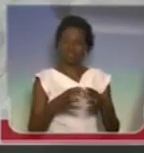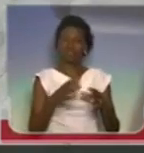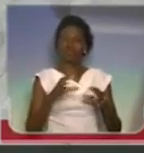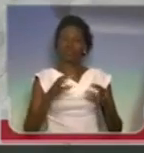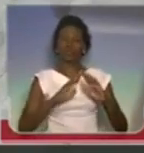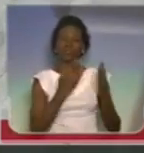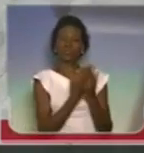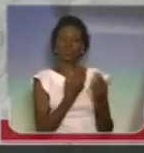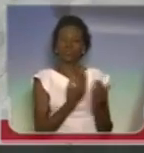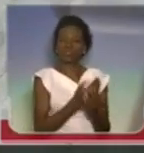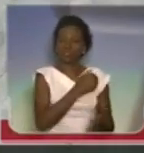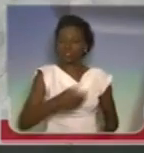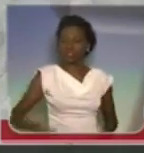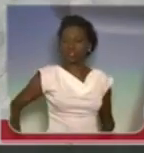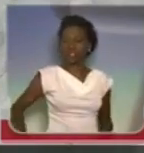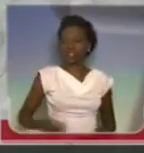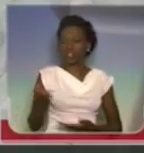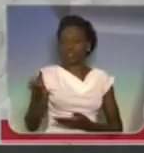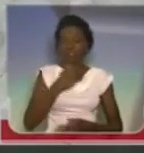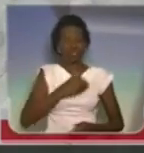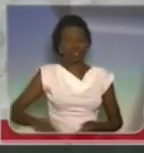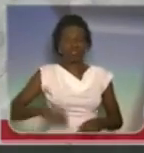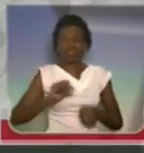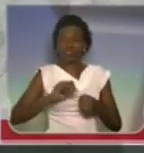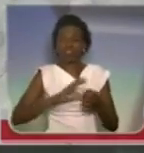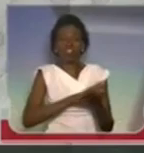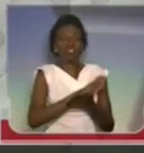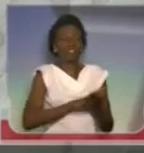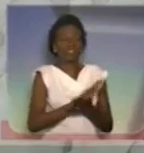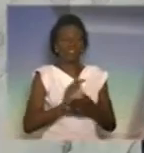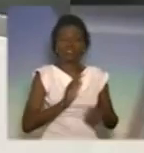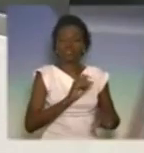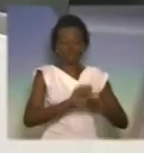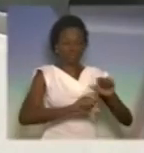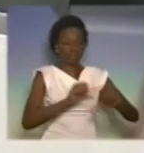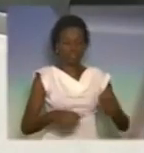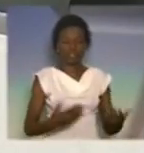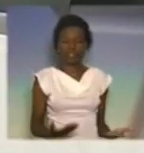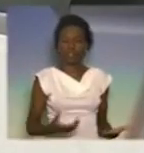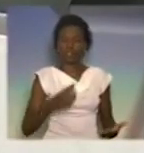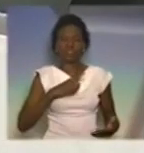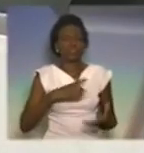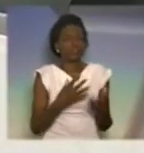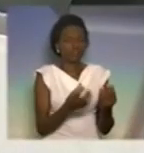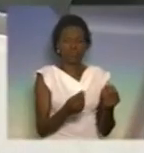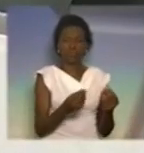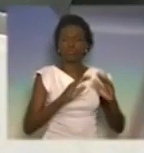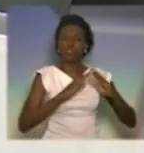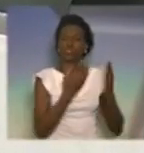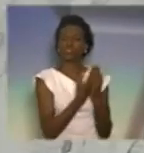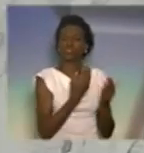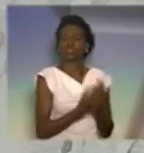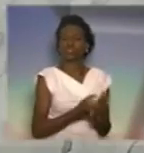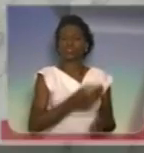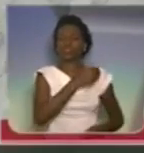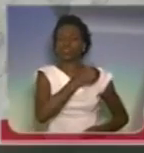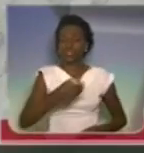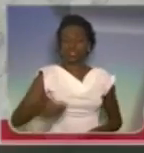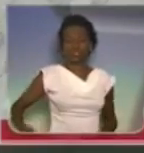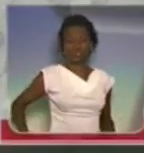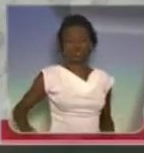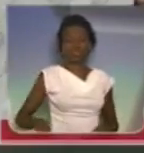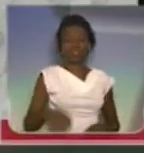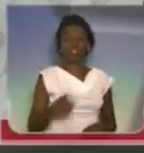uma única providência para mudar essa situação nós temos de escolas da rede estadual sem